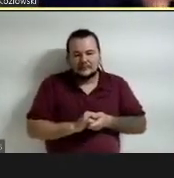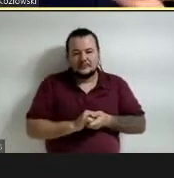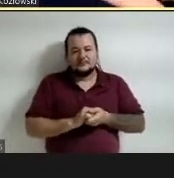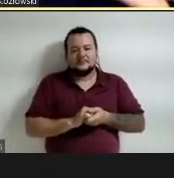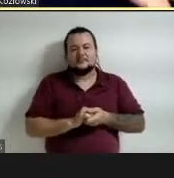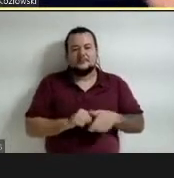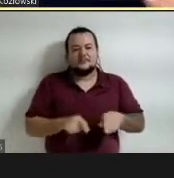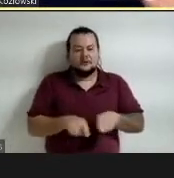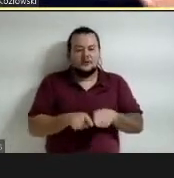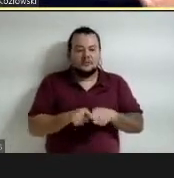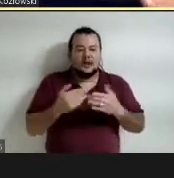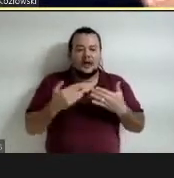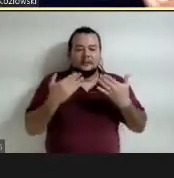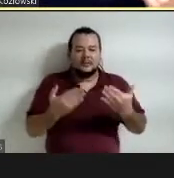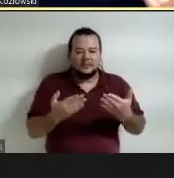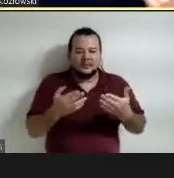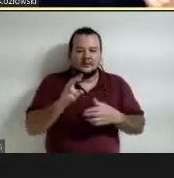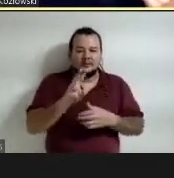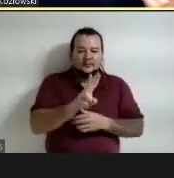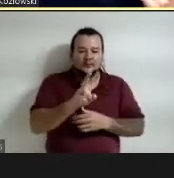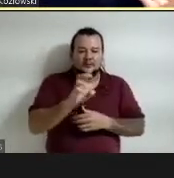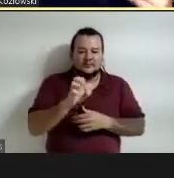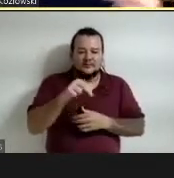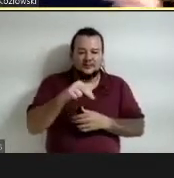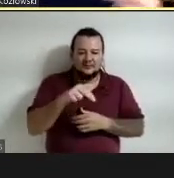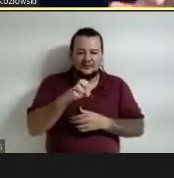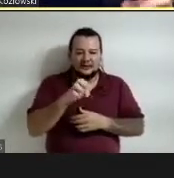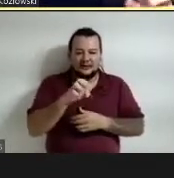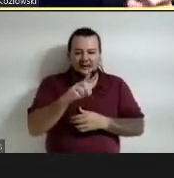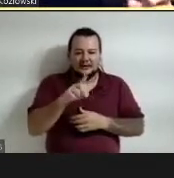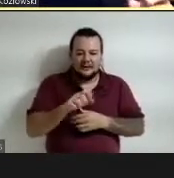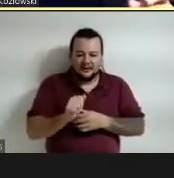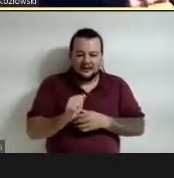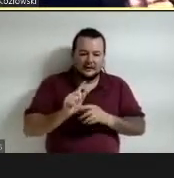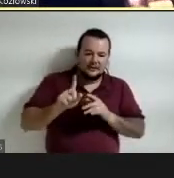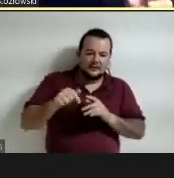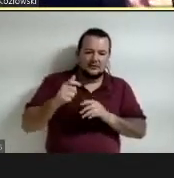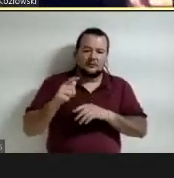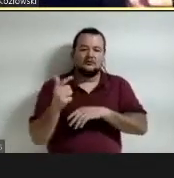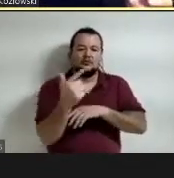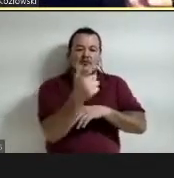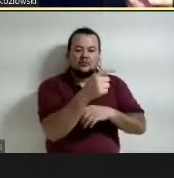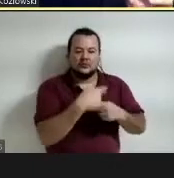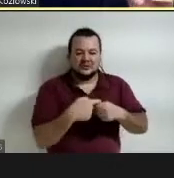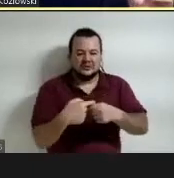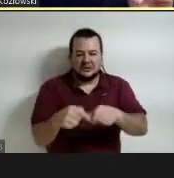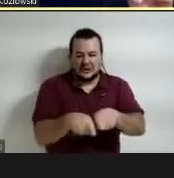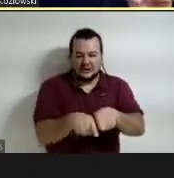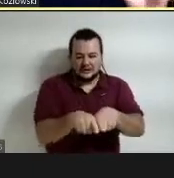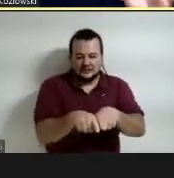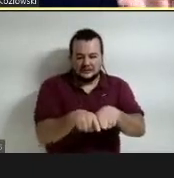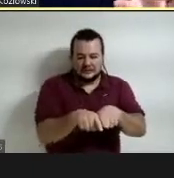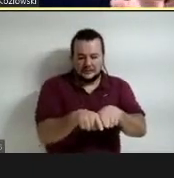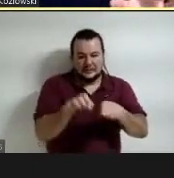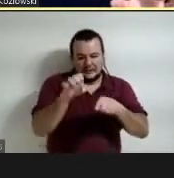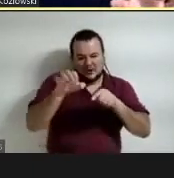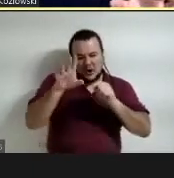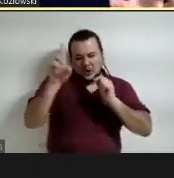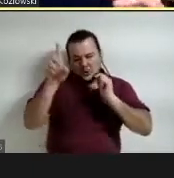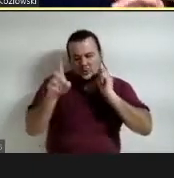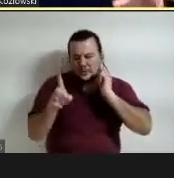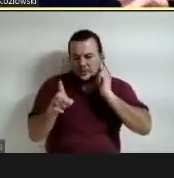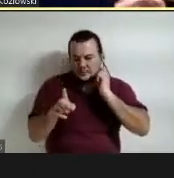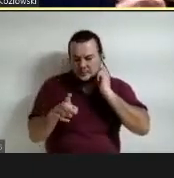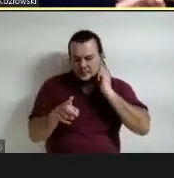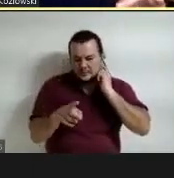em Veneza, e depois a gente apresentou essa exposição em diversos outros lugares. E hoje eu